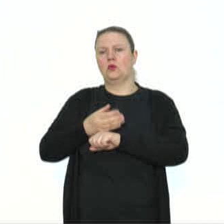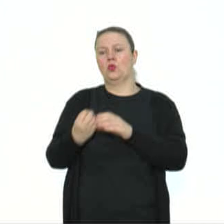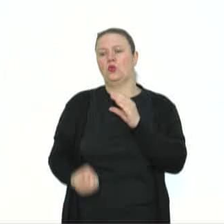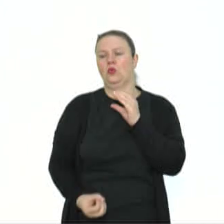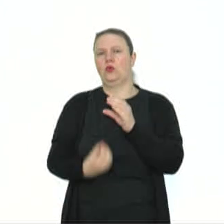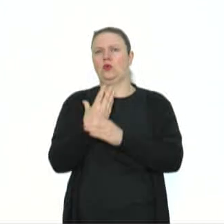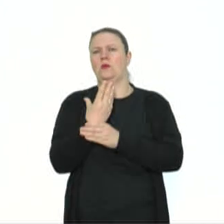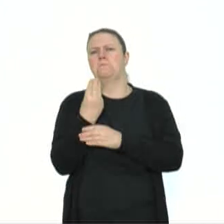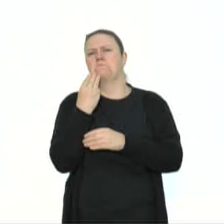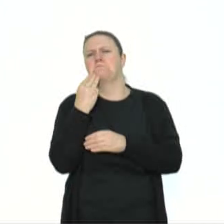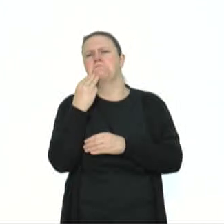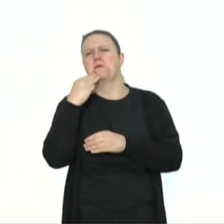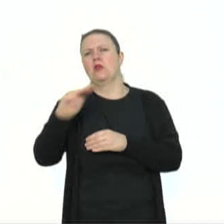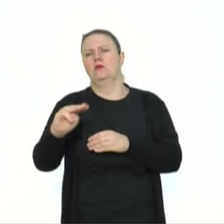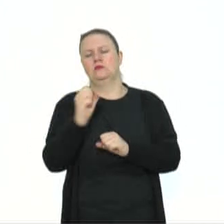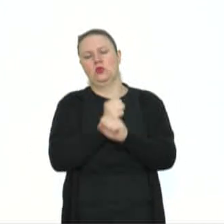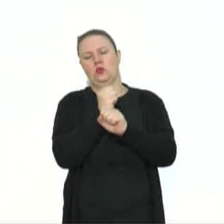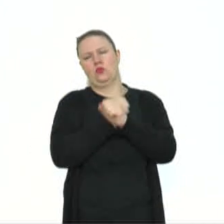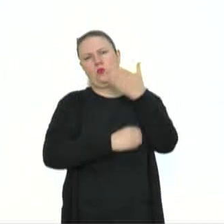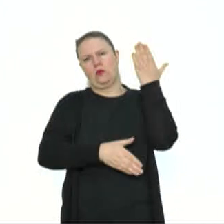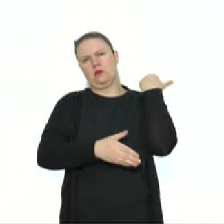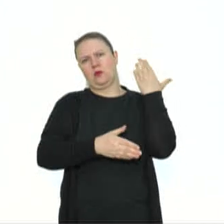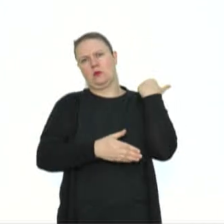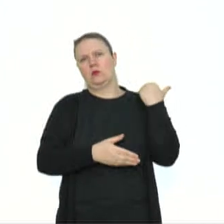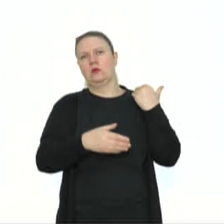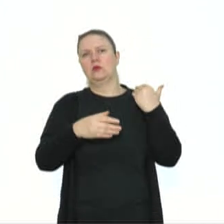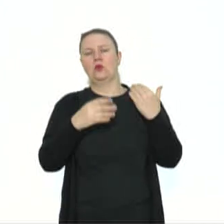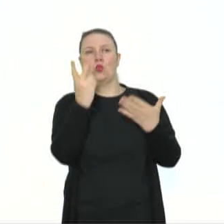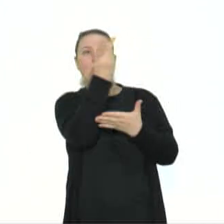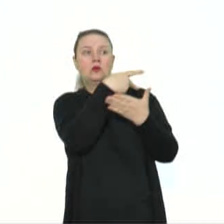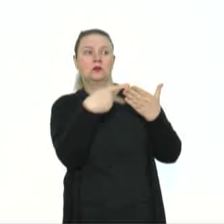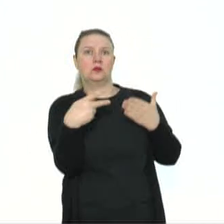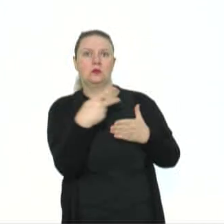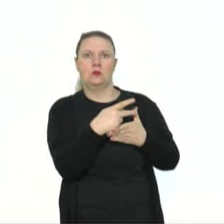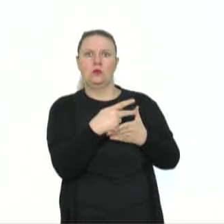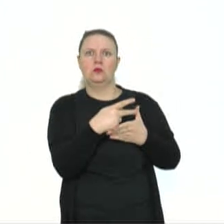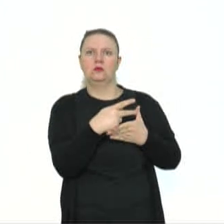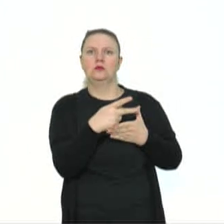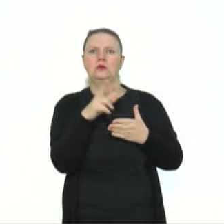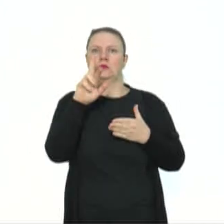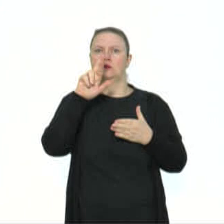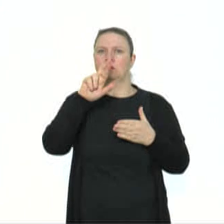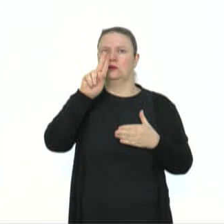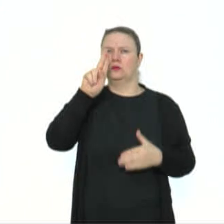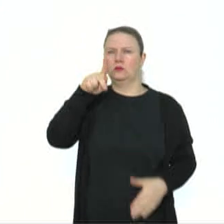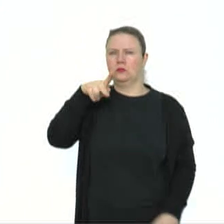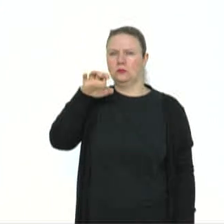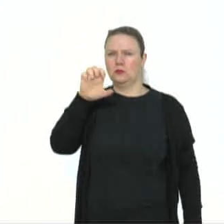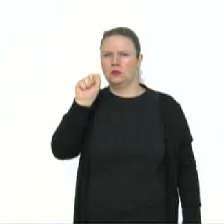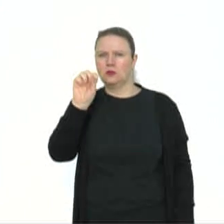anos, conforme algumas pinturas rupestres retratam, datadas de mais de 400 anos antes de